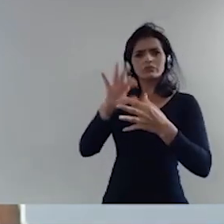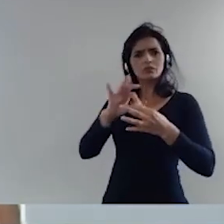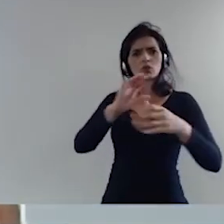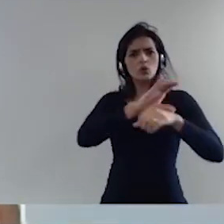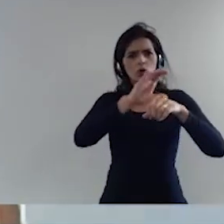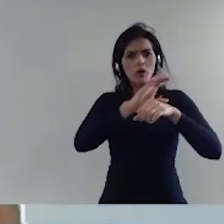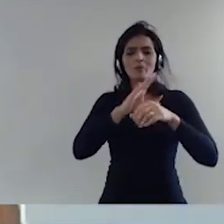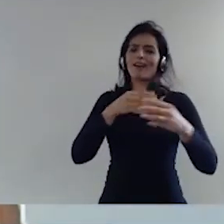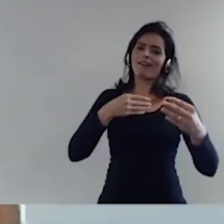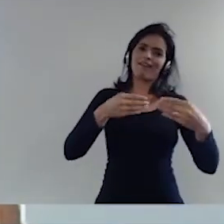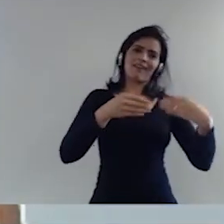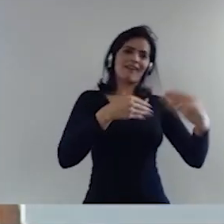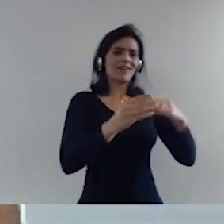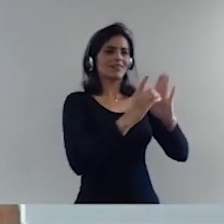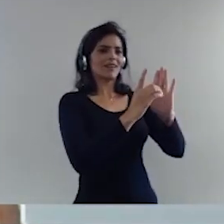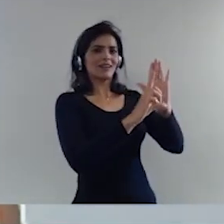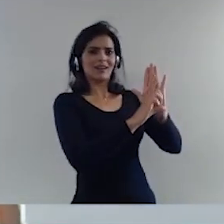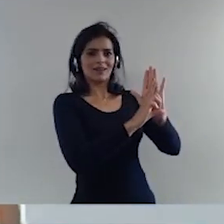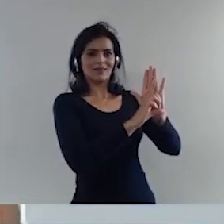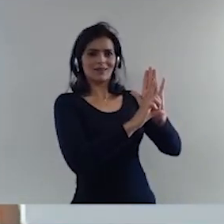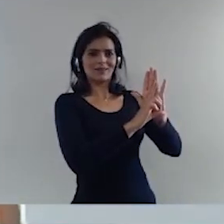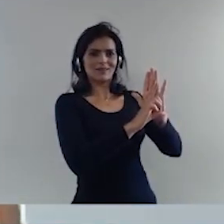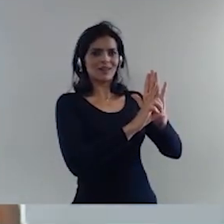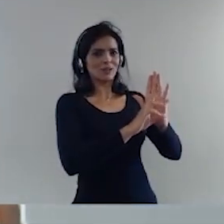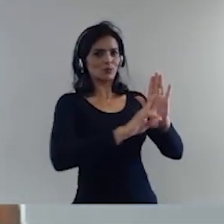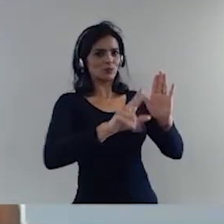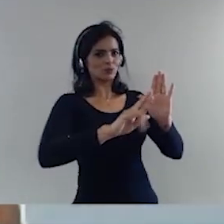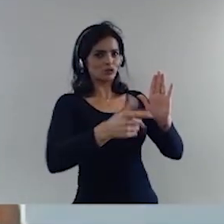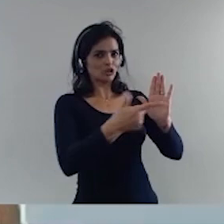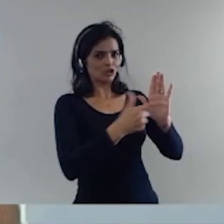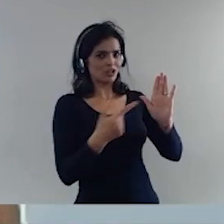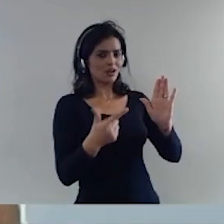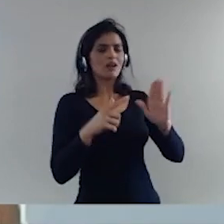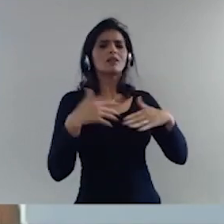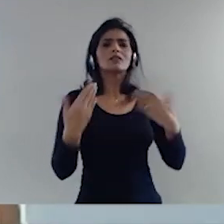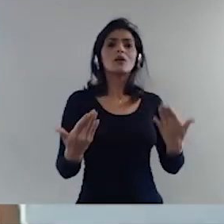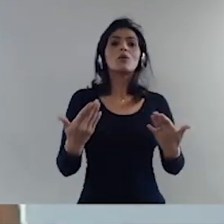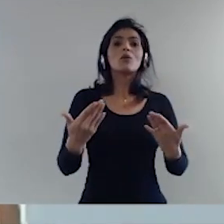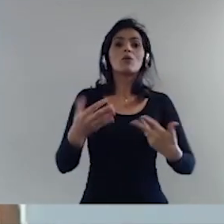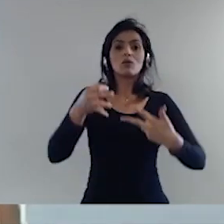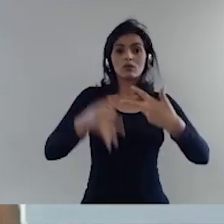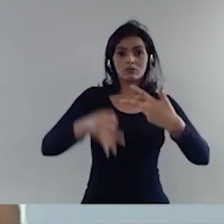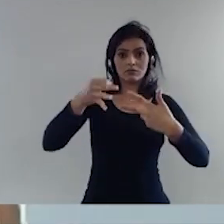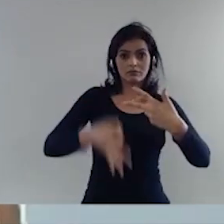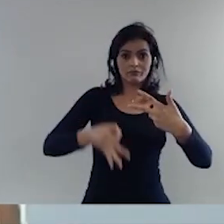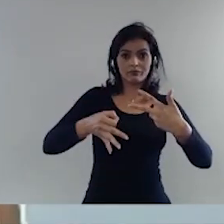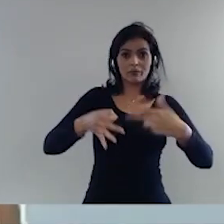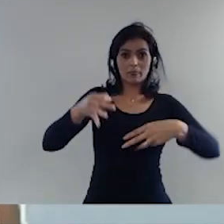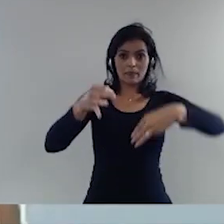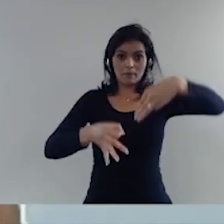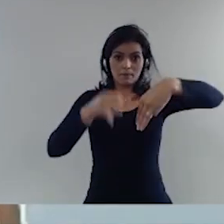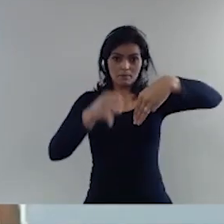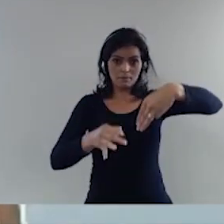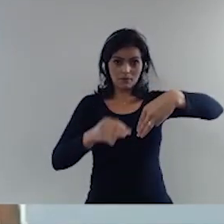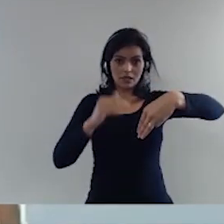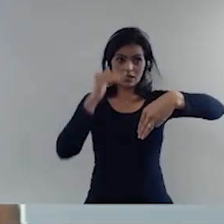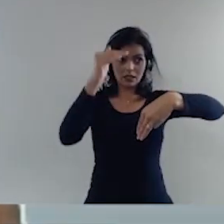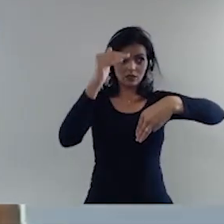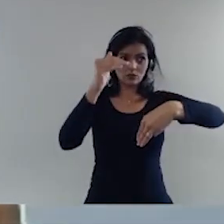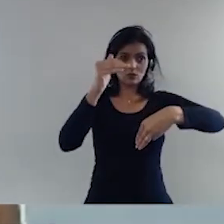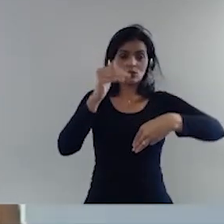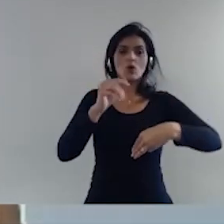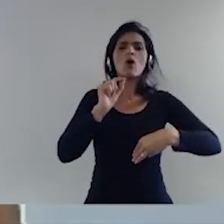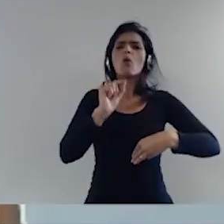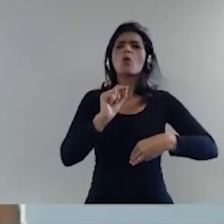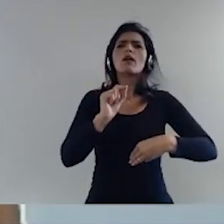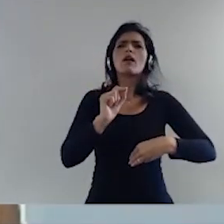para relativizar aquilo que o decreto não havia relativizado. Qual foi a deliberação liminar do ministro Alexandre de Moraes?